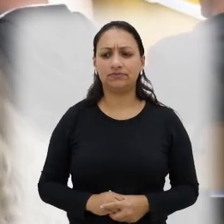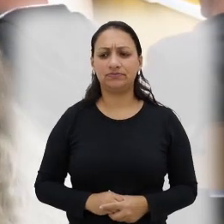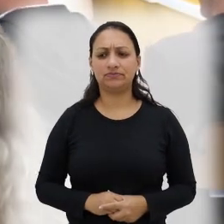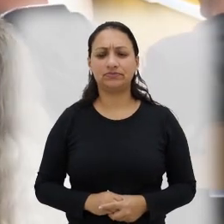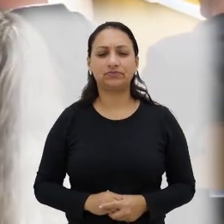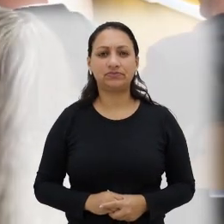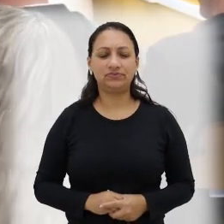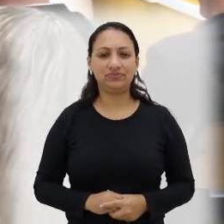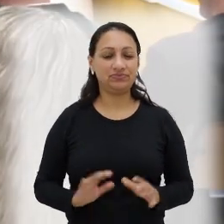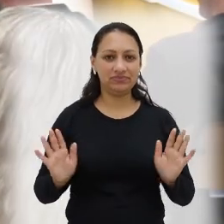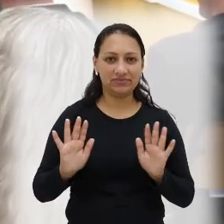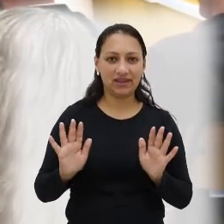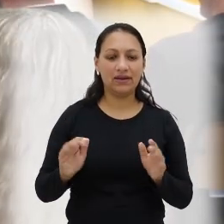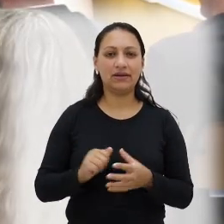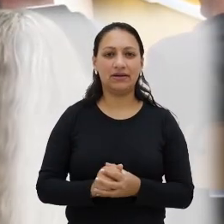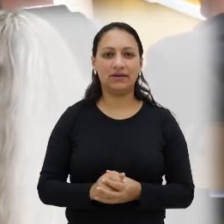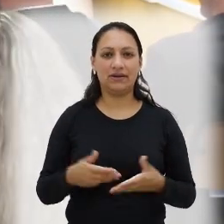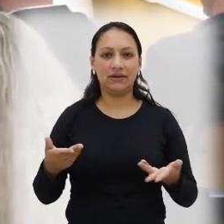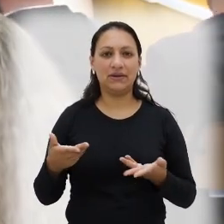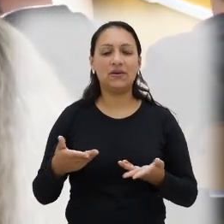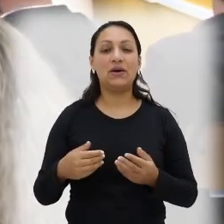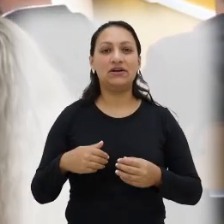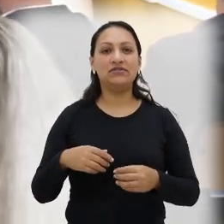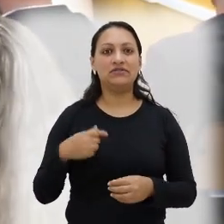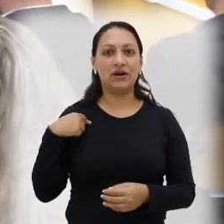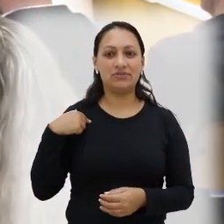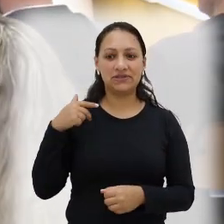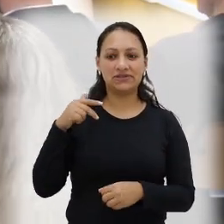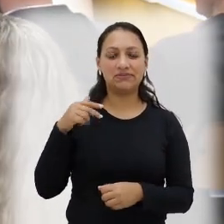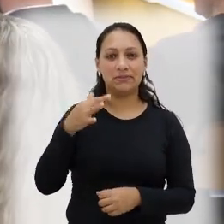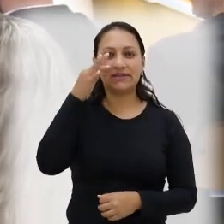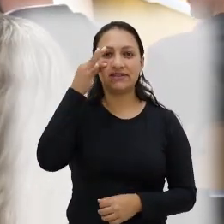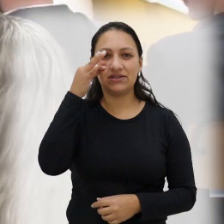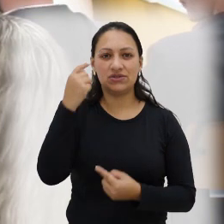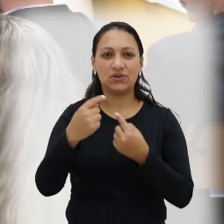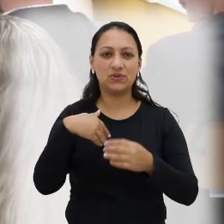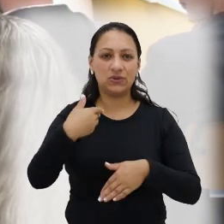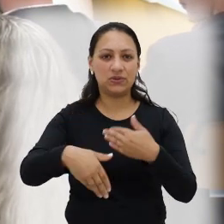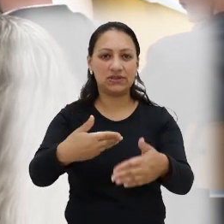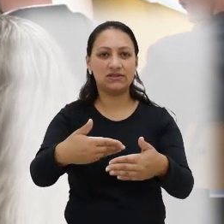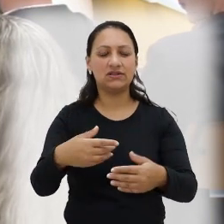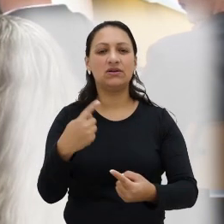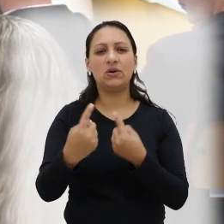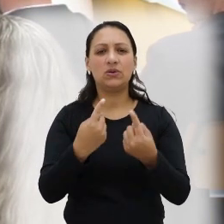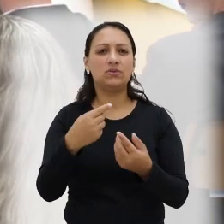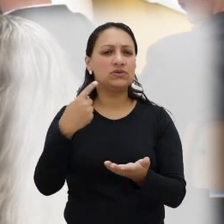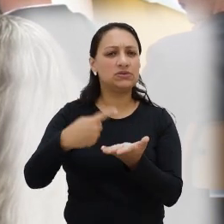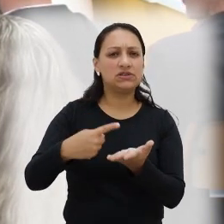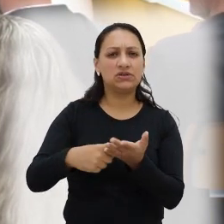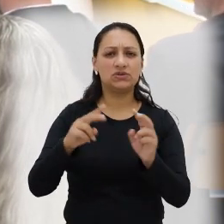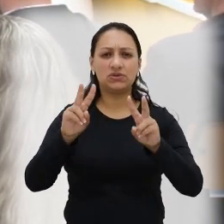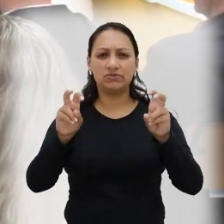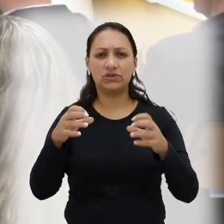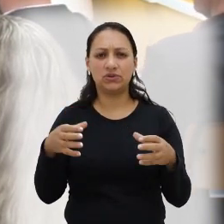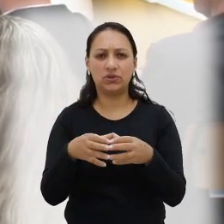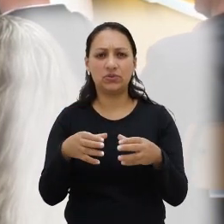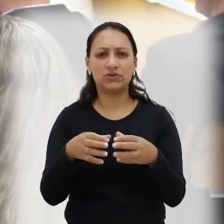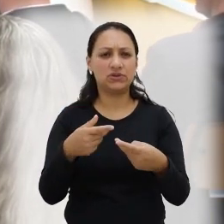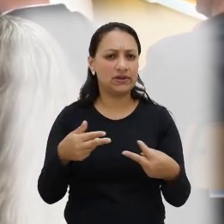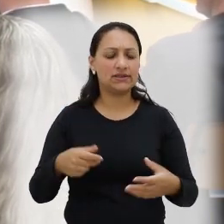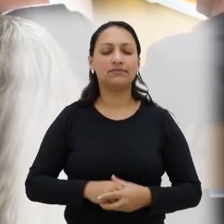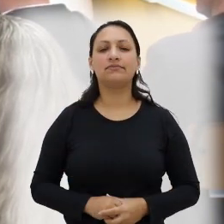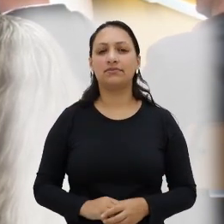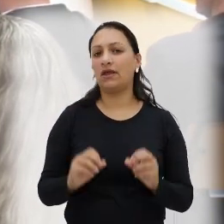perguntas? Não, vão aparecer ao longo do processo. Acho que a Manu quer fazer umas combinações sobre grupos e tudo mais. Ah, tá